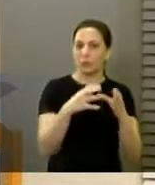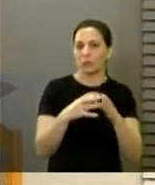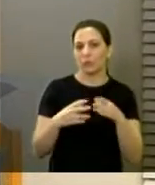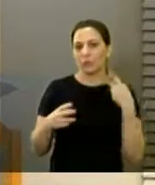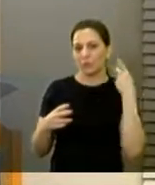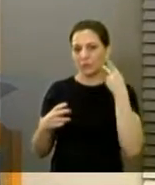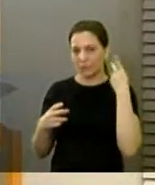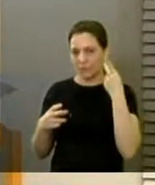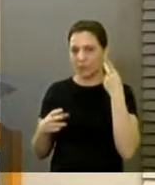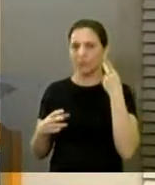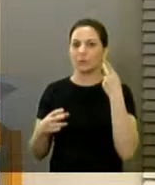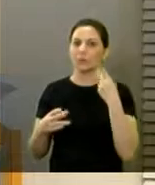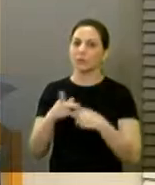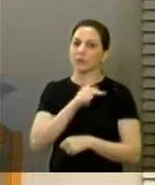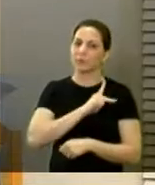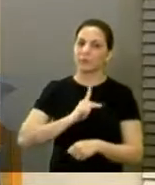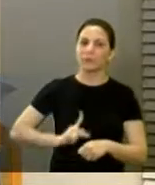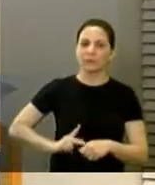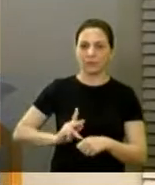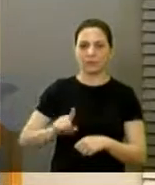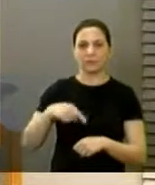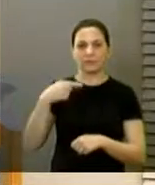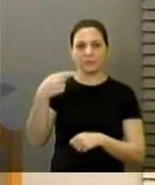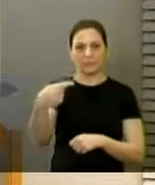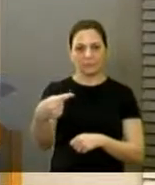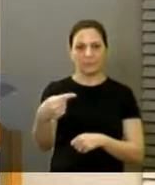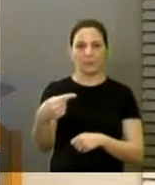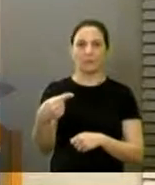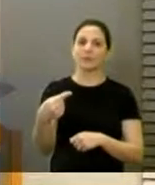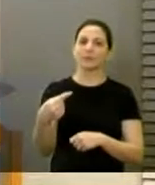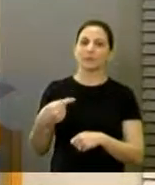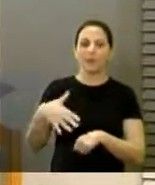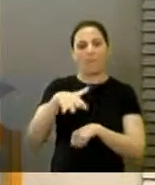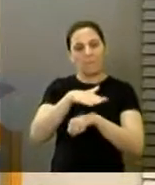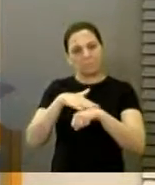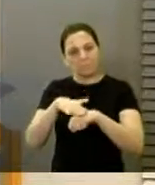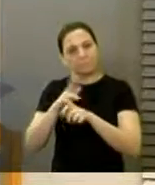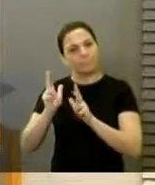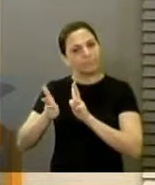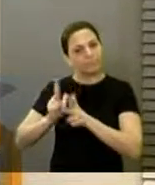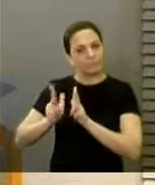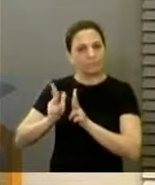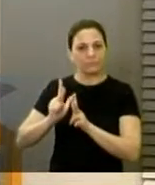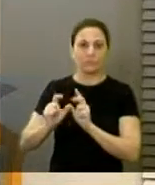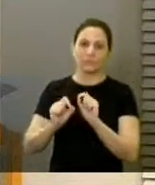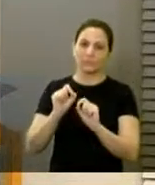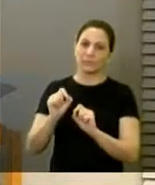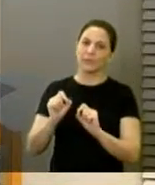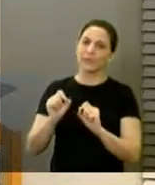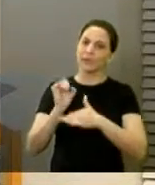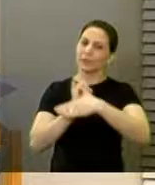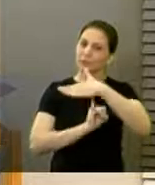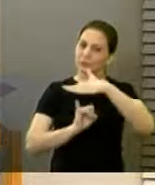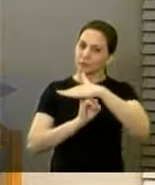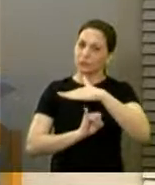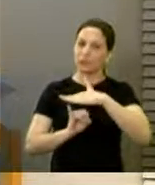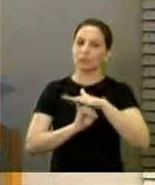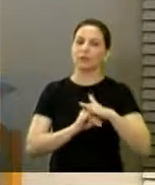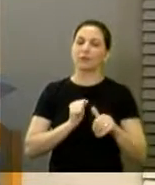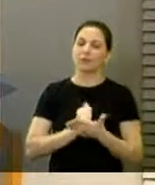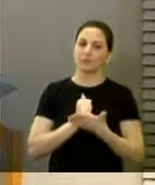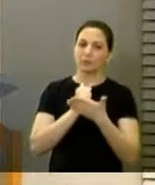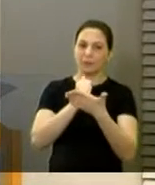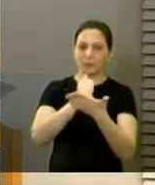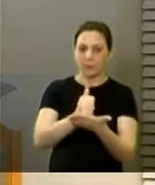e com o presidente e depois também um diálogo bastante a institucional fraterno